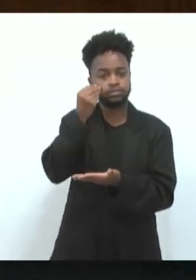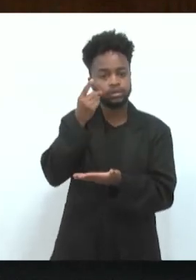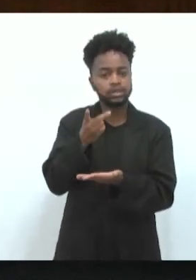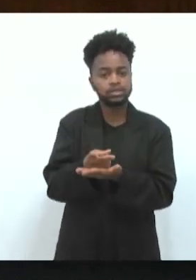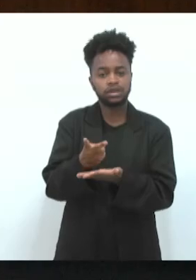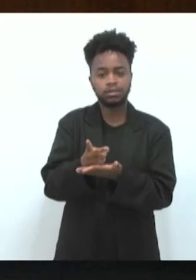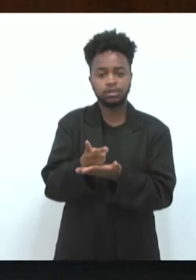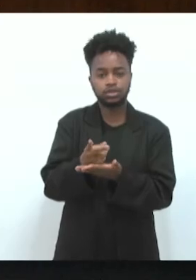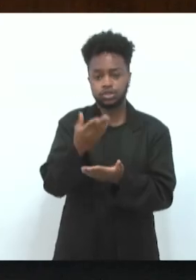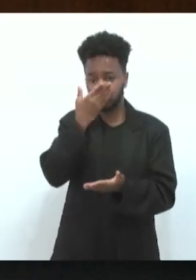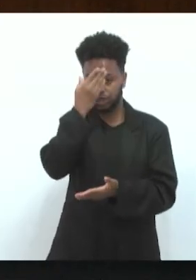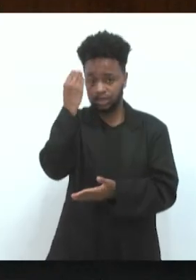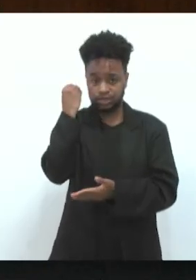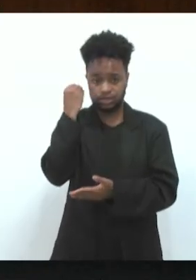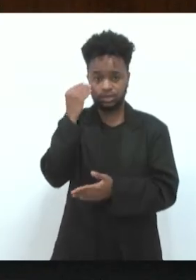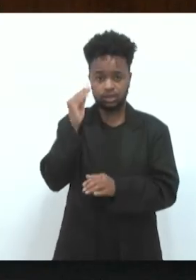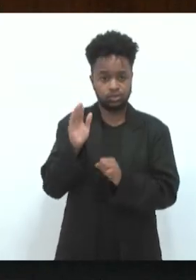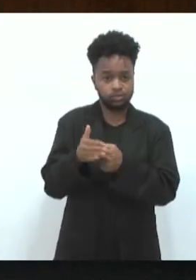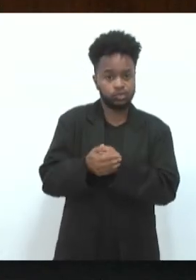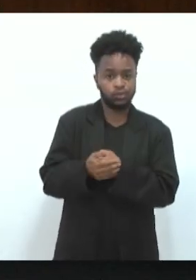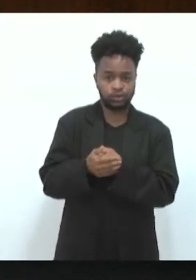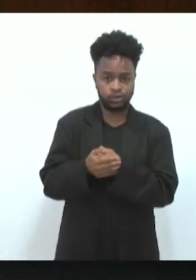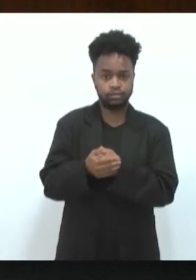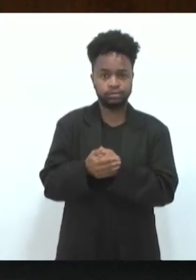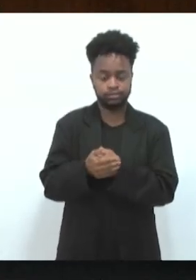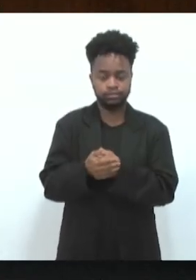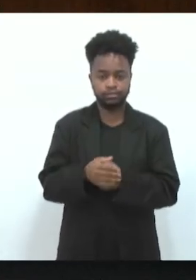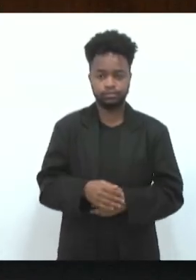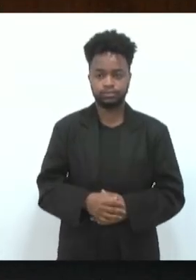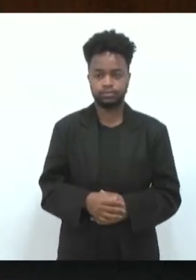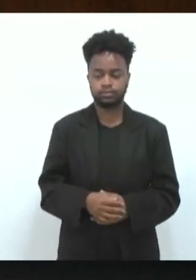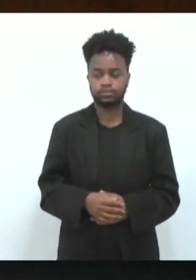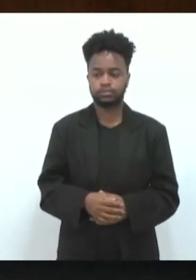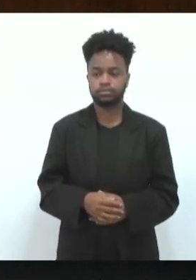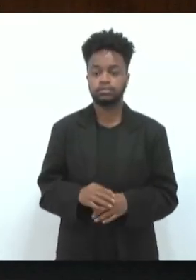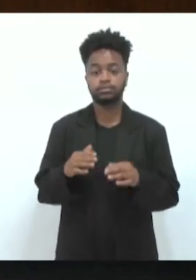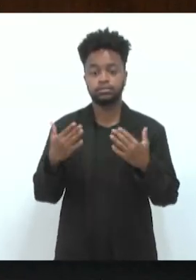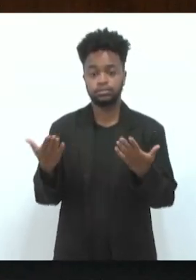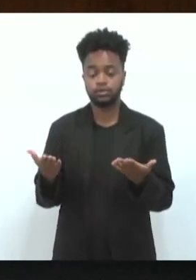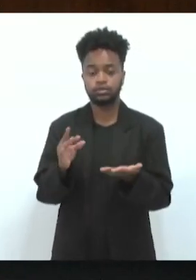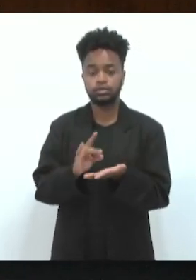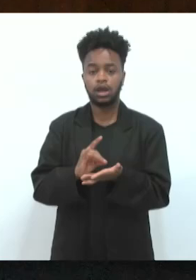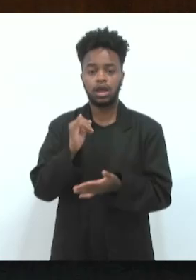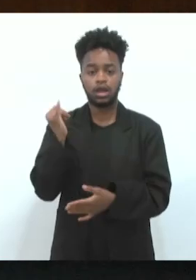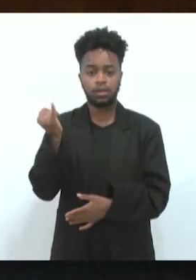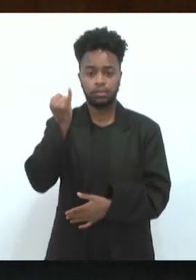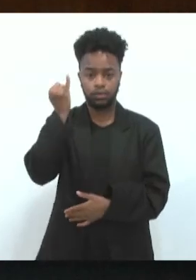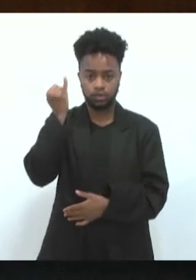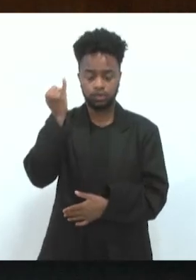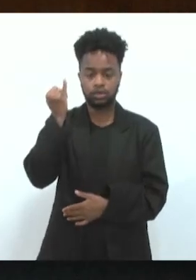que não venha à memória, que não sejam esclarecidos os fatos. Então, é muito importante